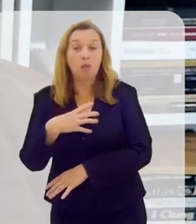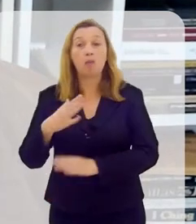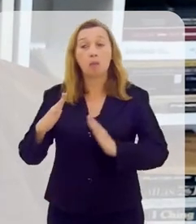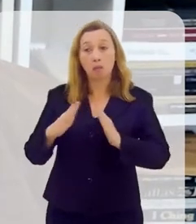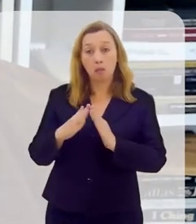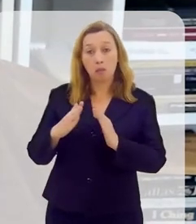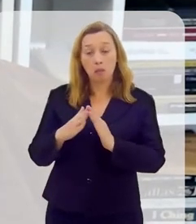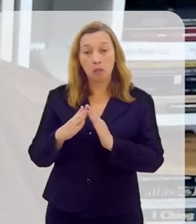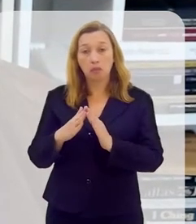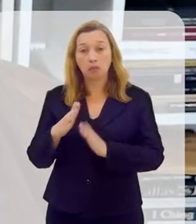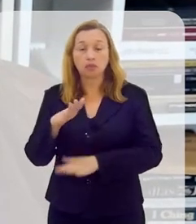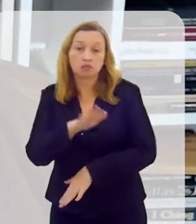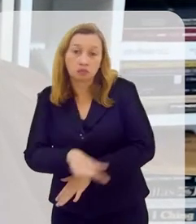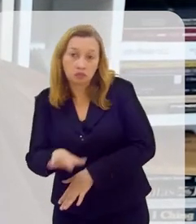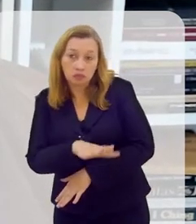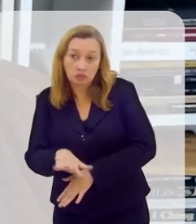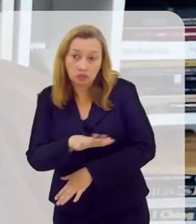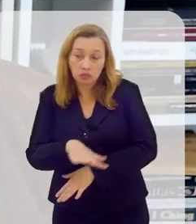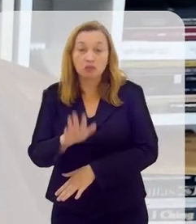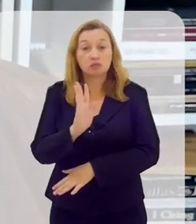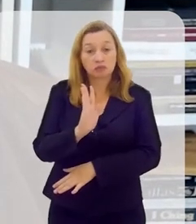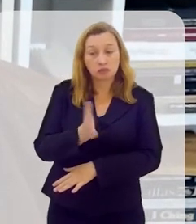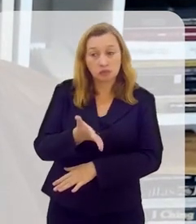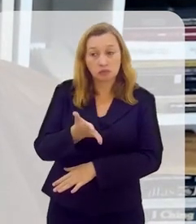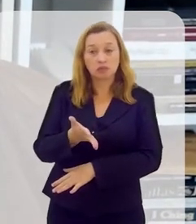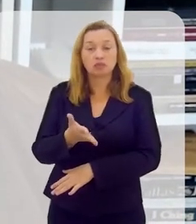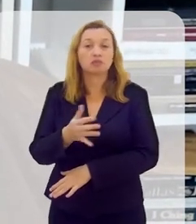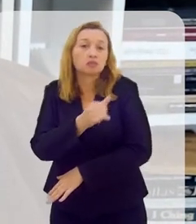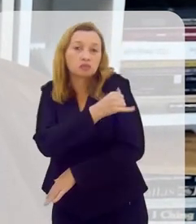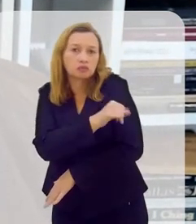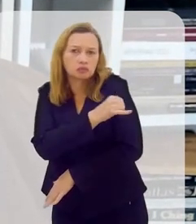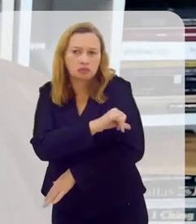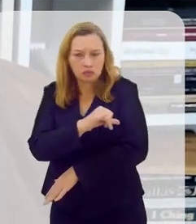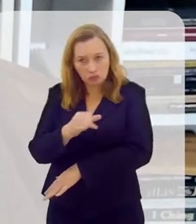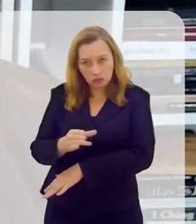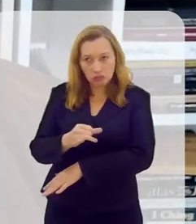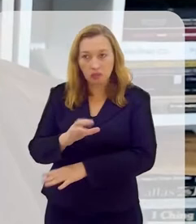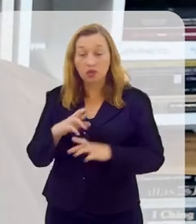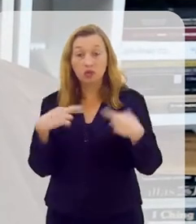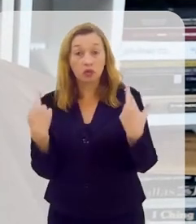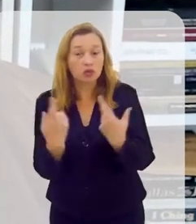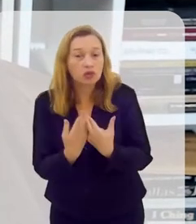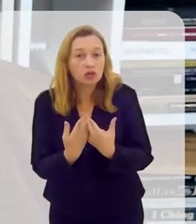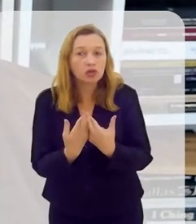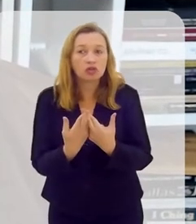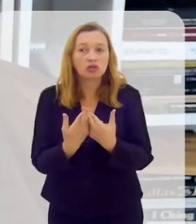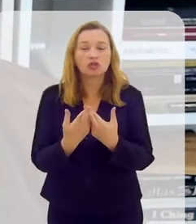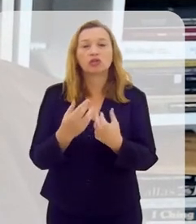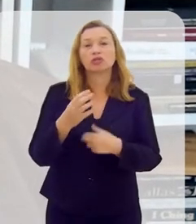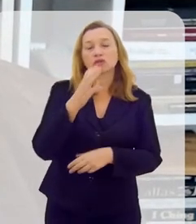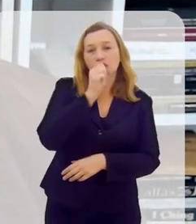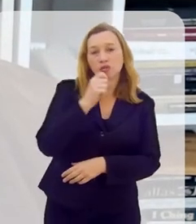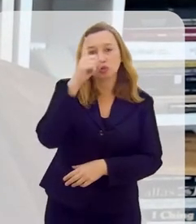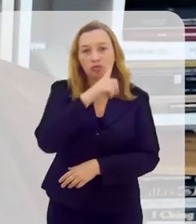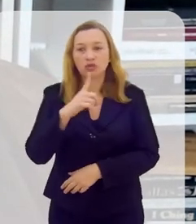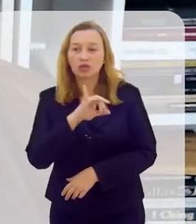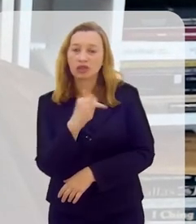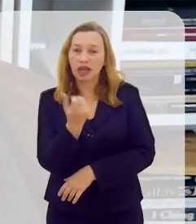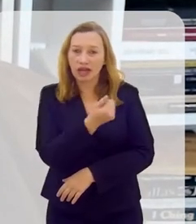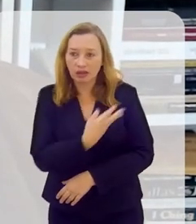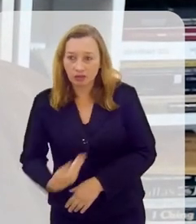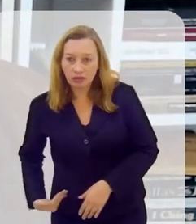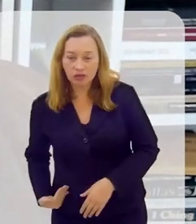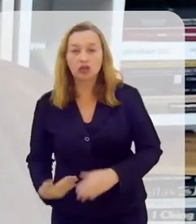desde criança no Rio de Janeiro, onde cresceu numa família tipicamente suburbana, que se reunia nos fins de semana na Ilha do